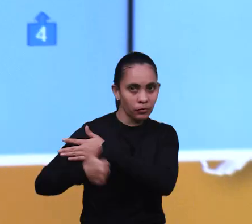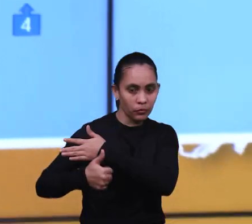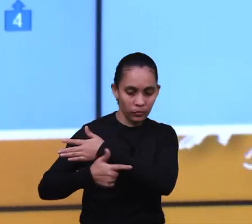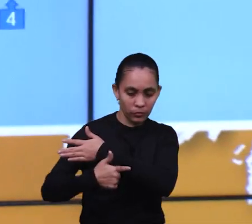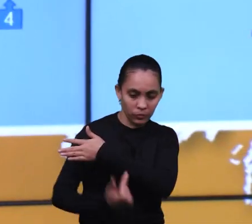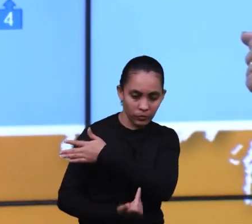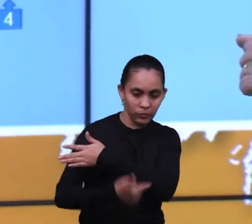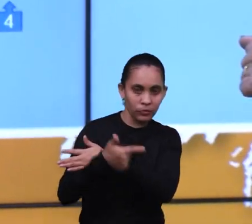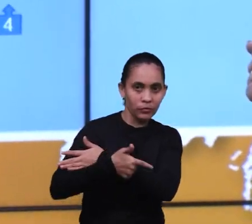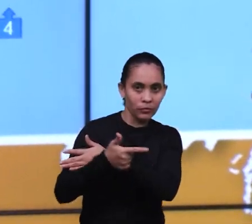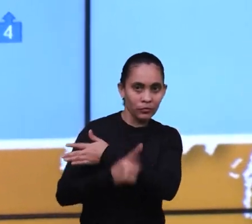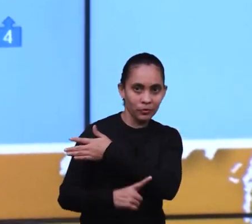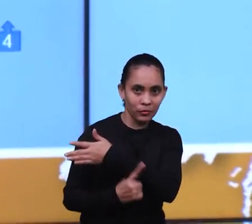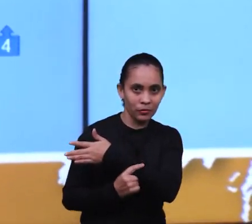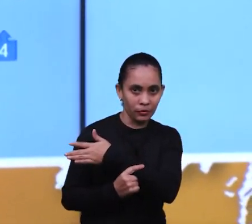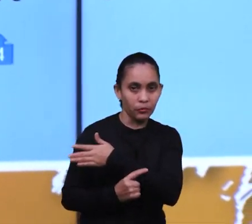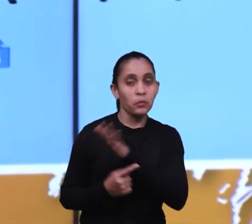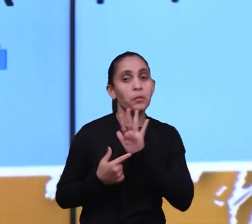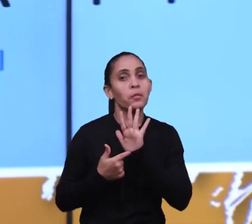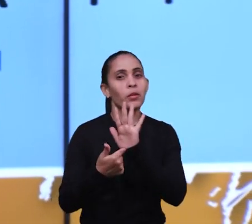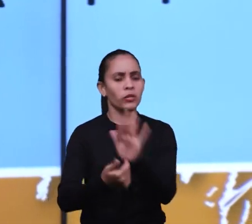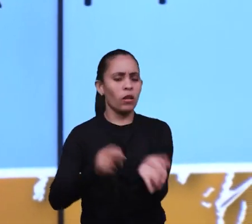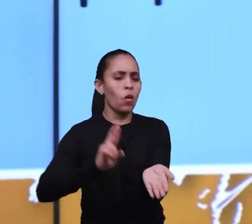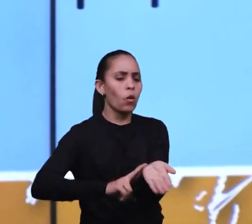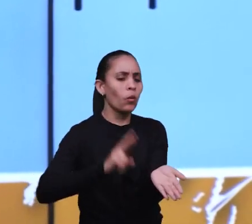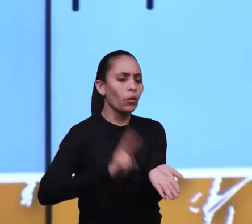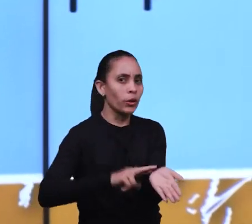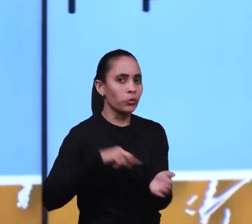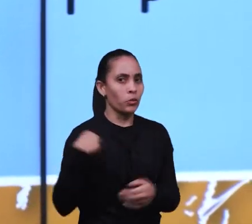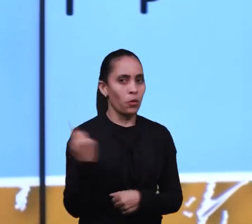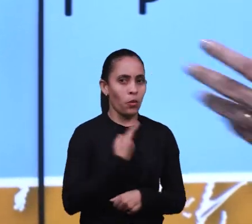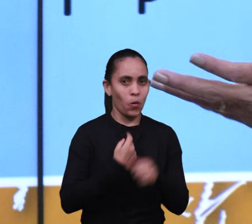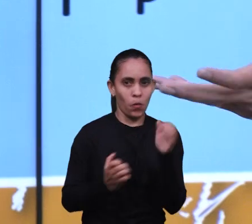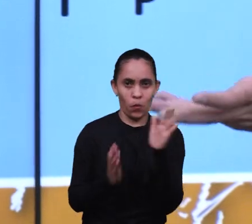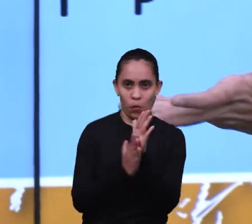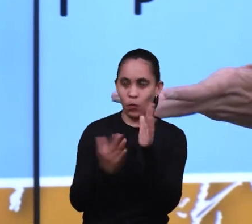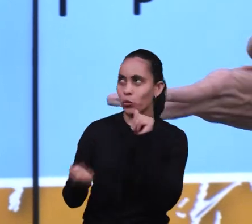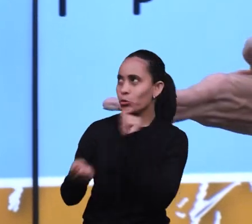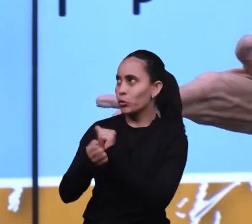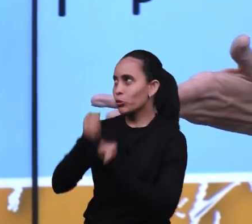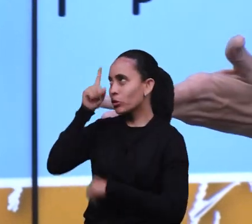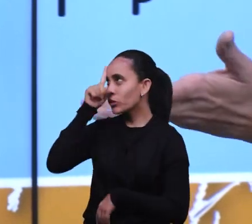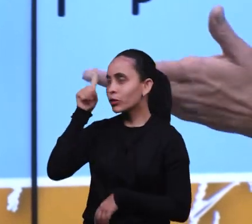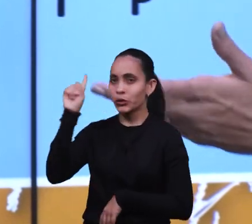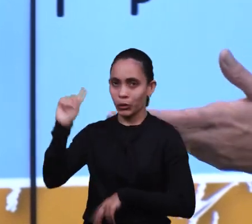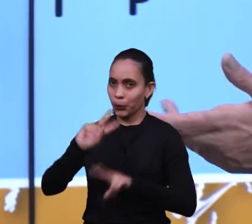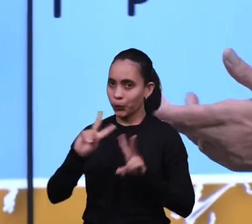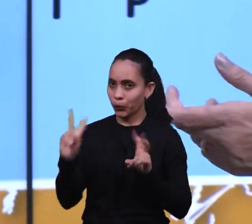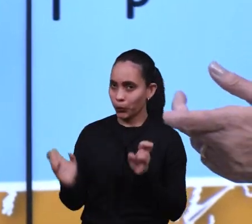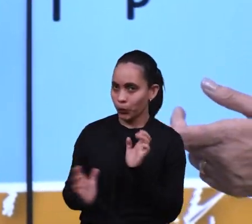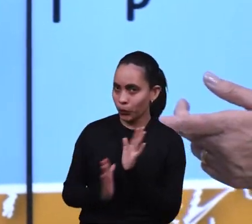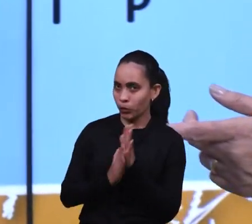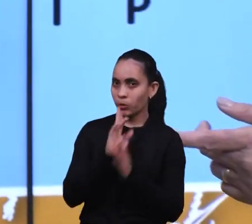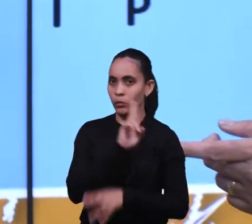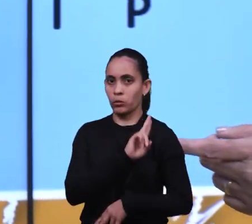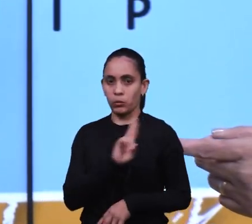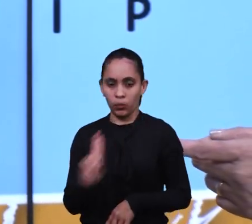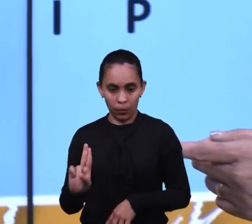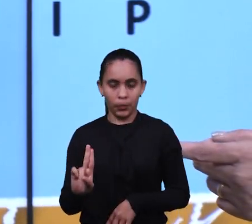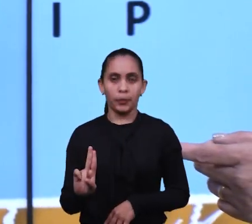ritmo. Este ritmo do louvor ao lado de Deus, que é o que nós estamos aprendendo, está no